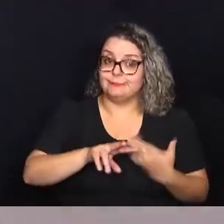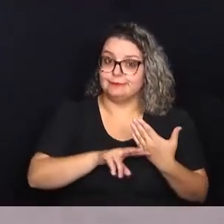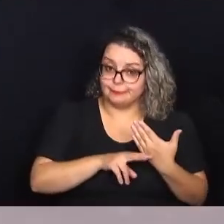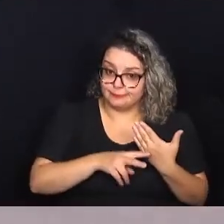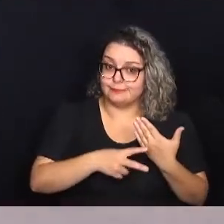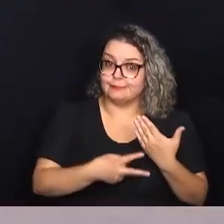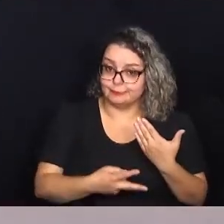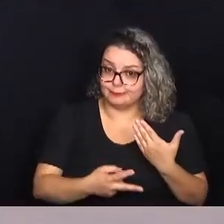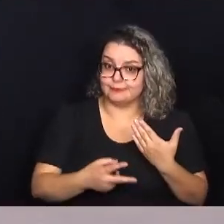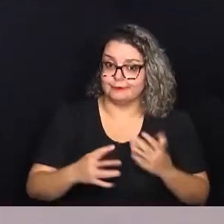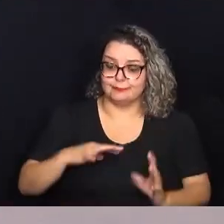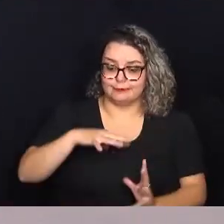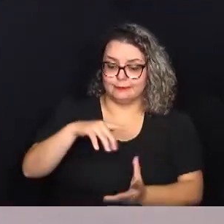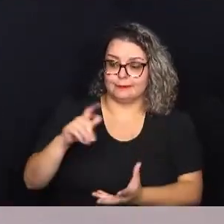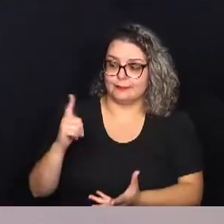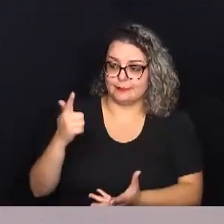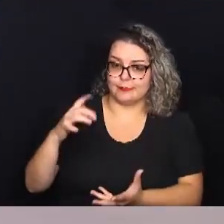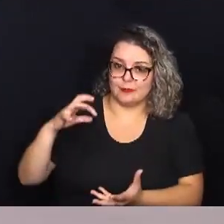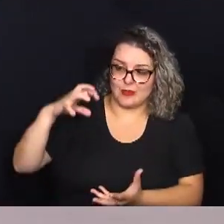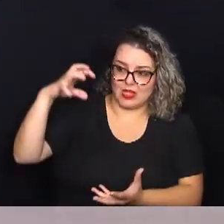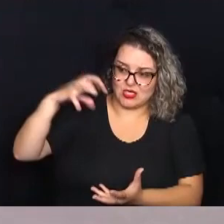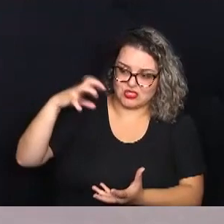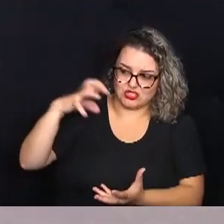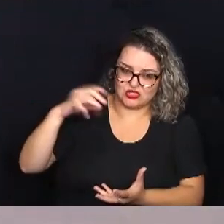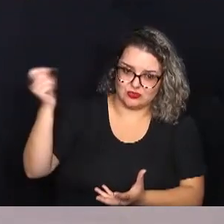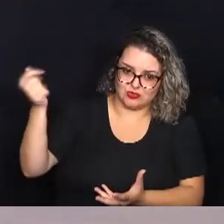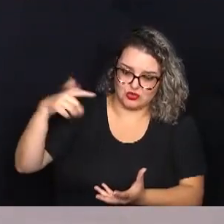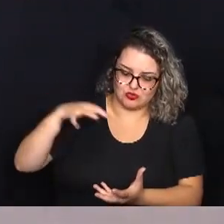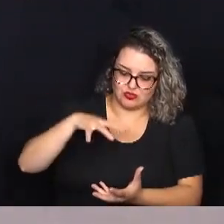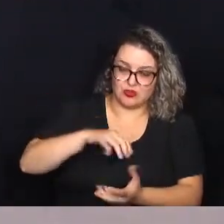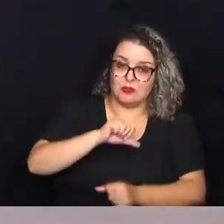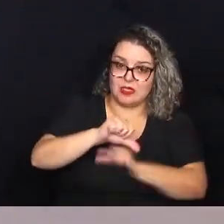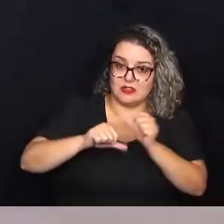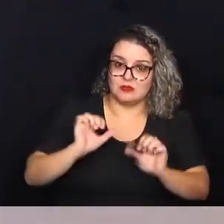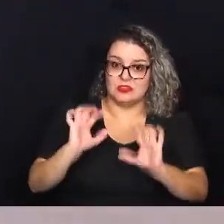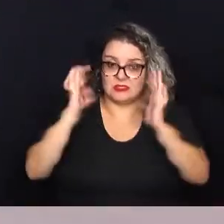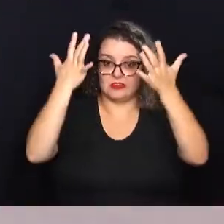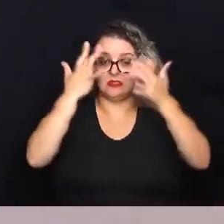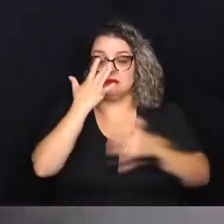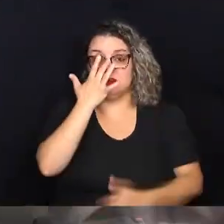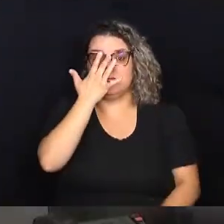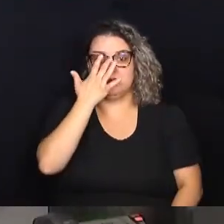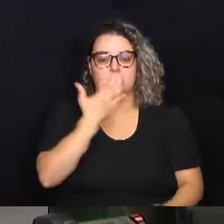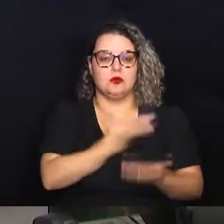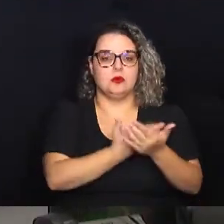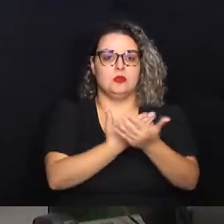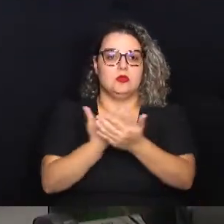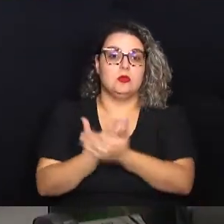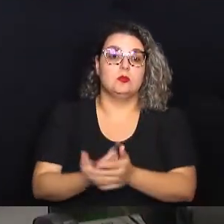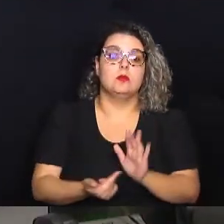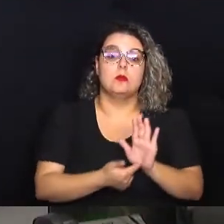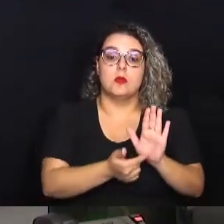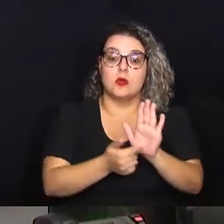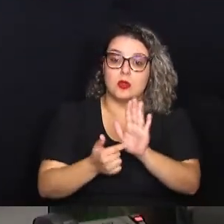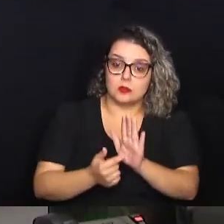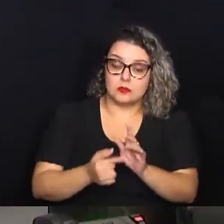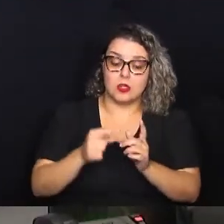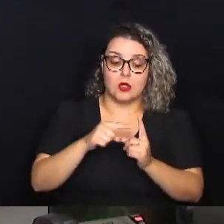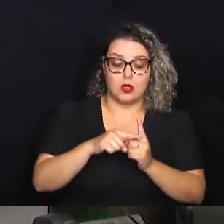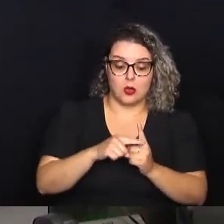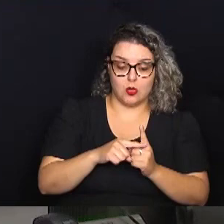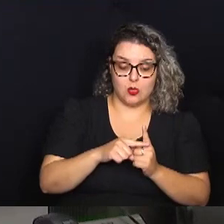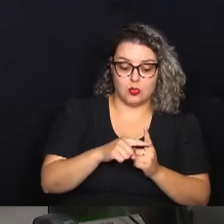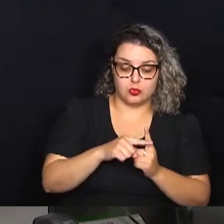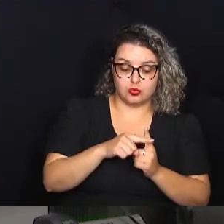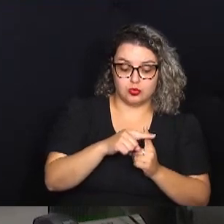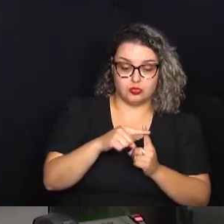sob efeito de aquecimento global provocado pelas mudanças climáticas o estudo revela ainda que